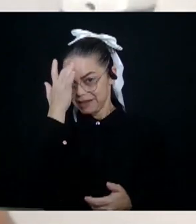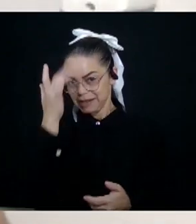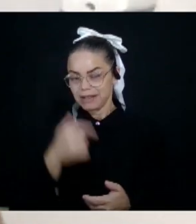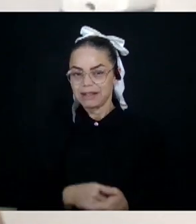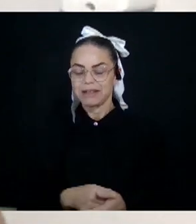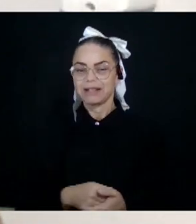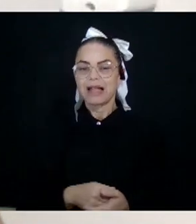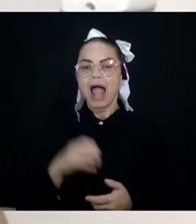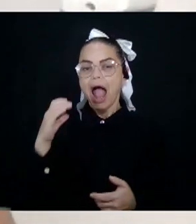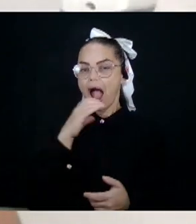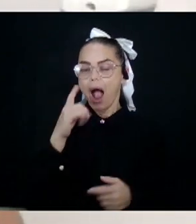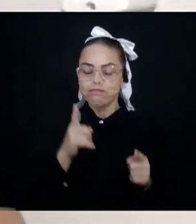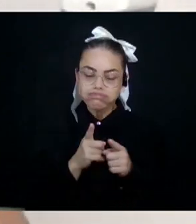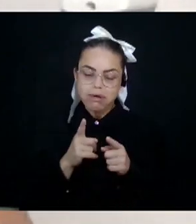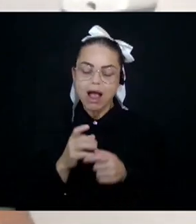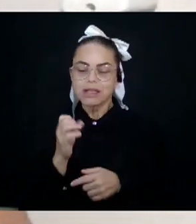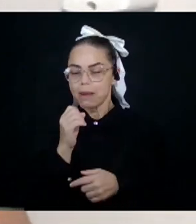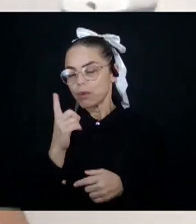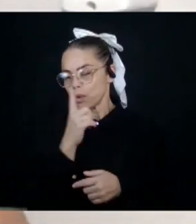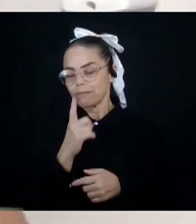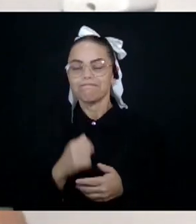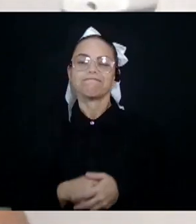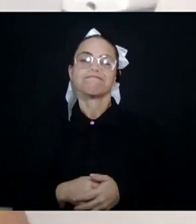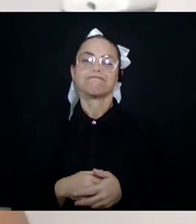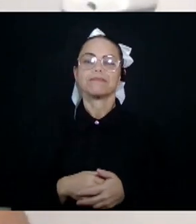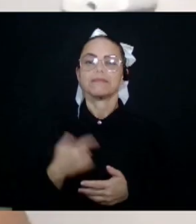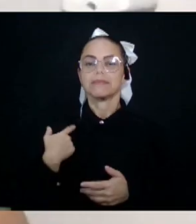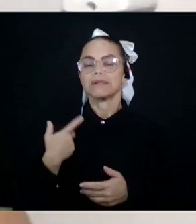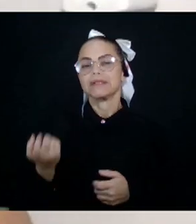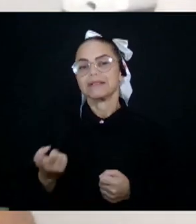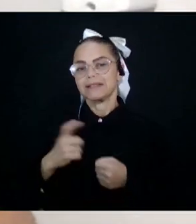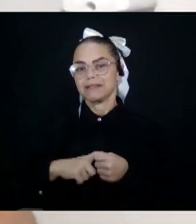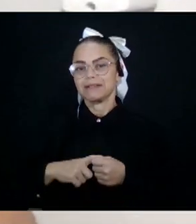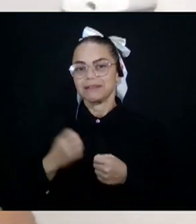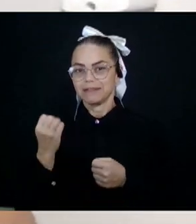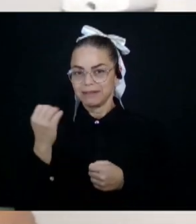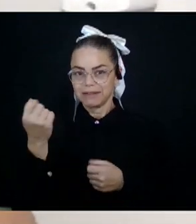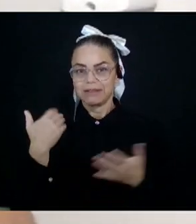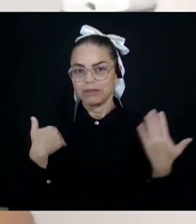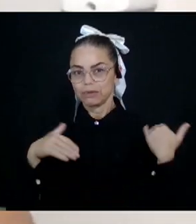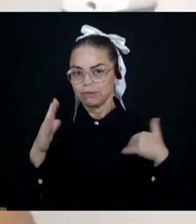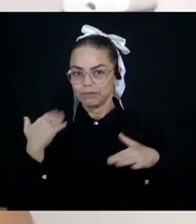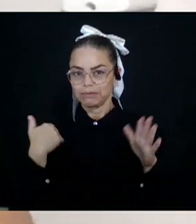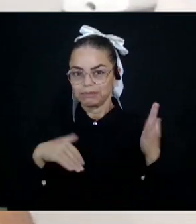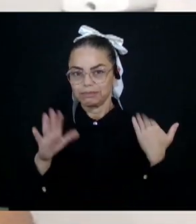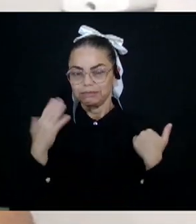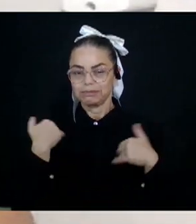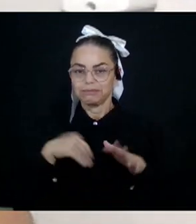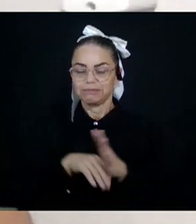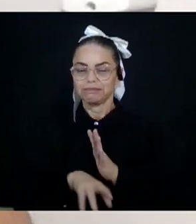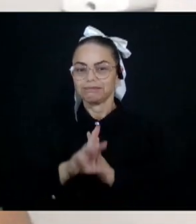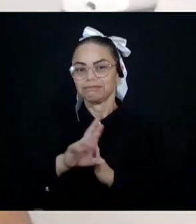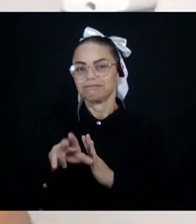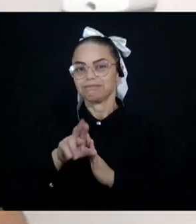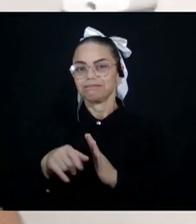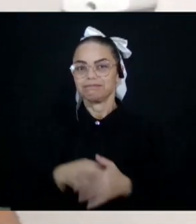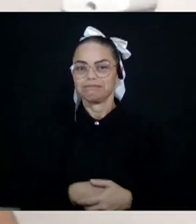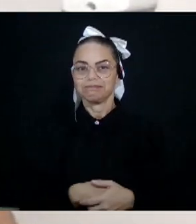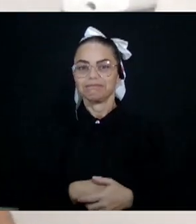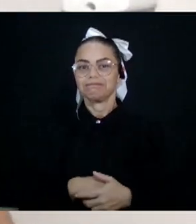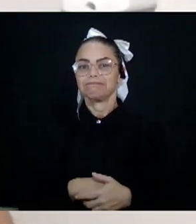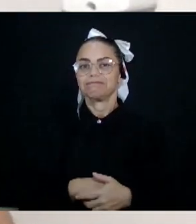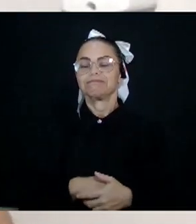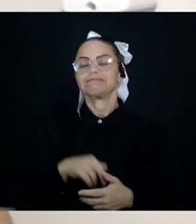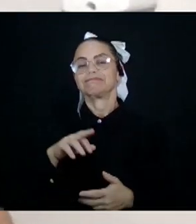curtos e tudo mais. É, a volta em viagens de passeio, ela é diferente das voltas de viagem de trabalho, sim, porque